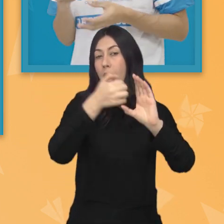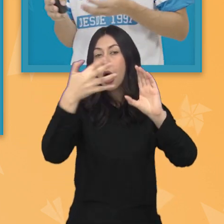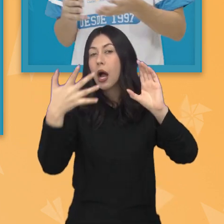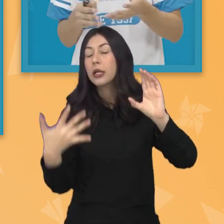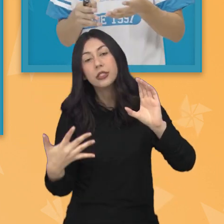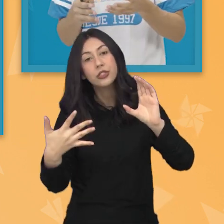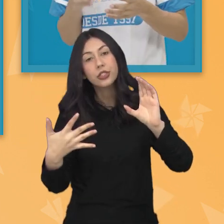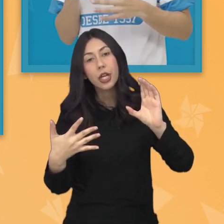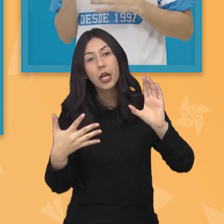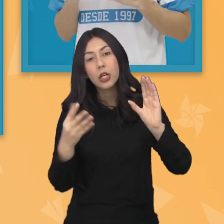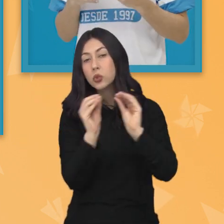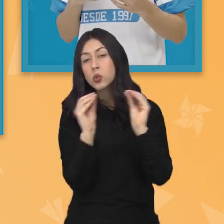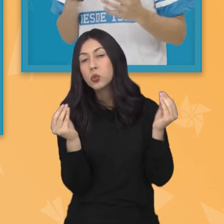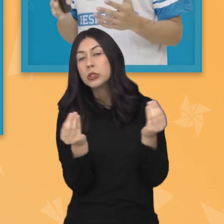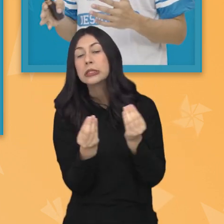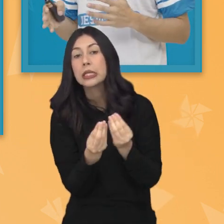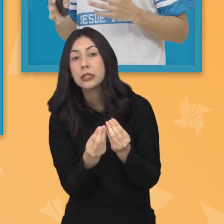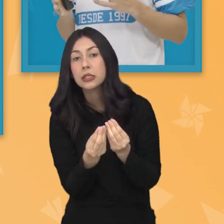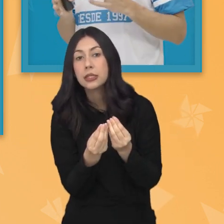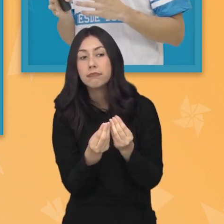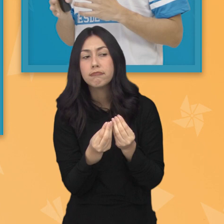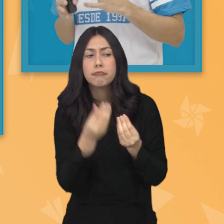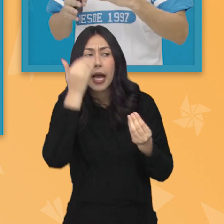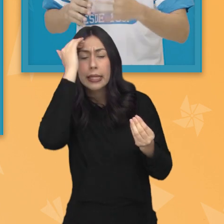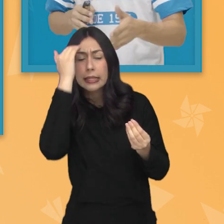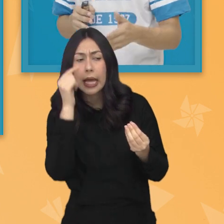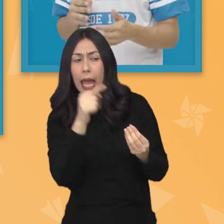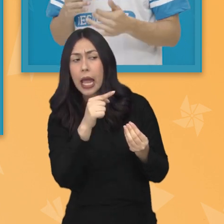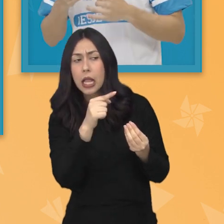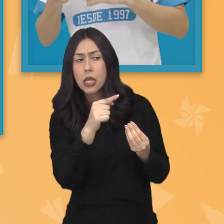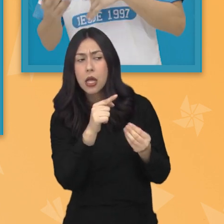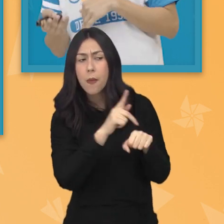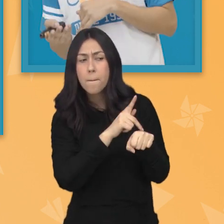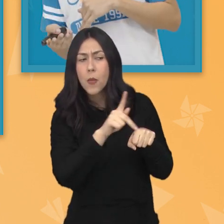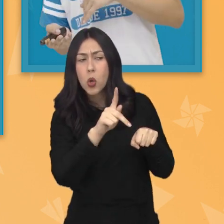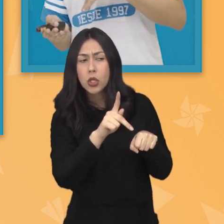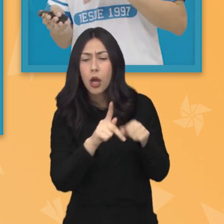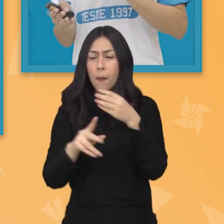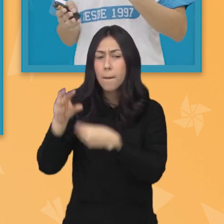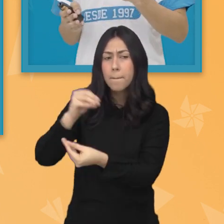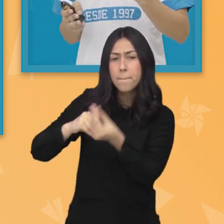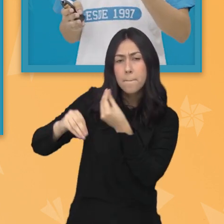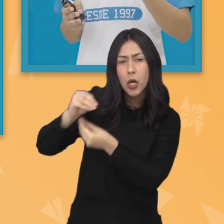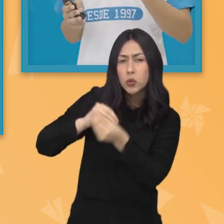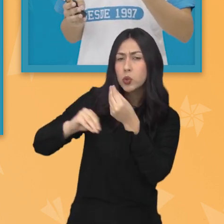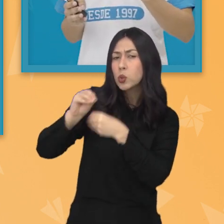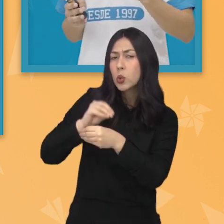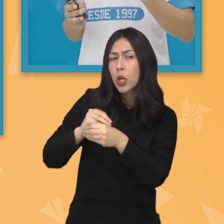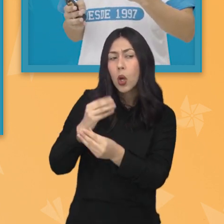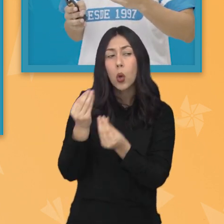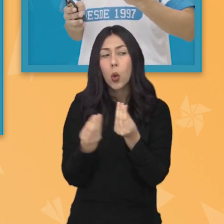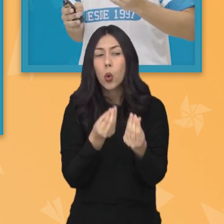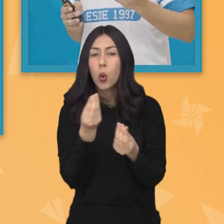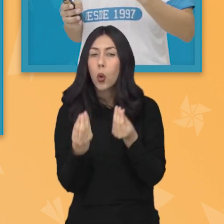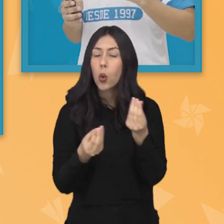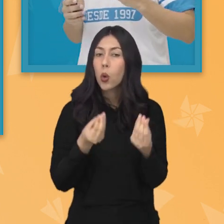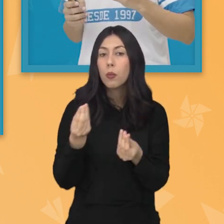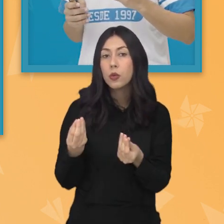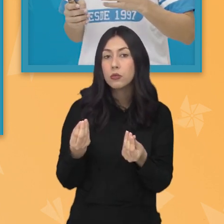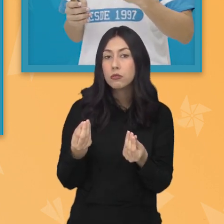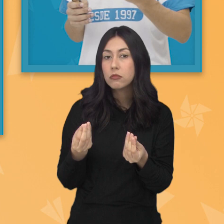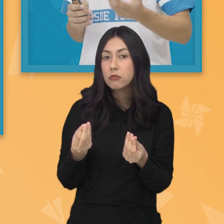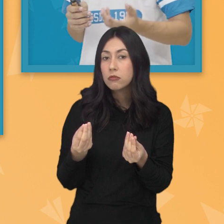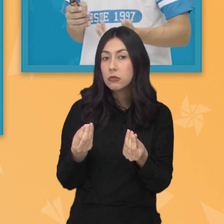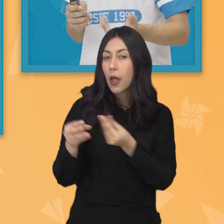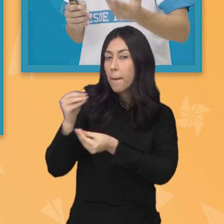substância que a gente está analisando, para saber se ela é uma substância pura, se ela é uma mistura, se ela é uma substância, se ela é uma